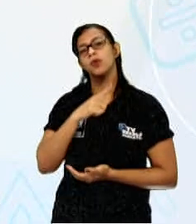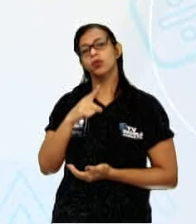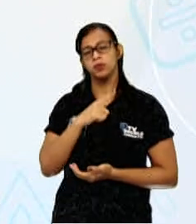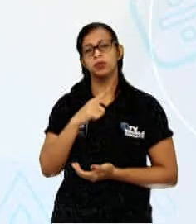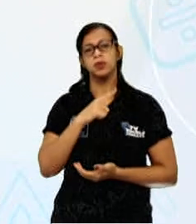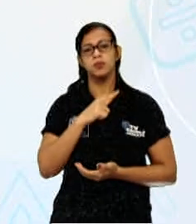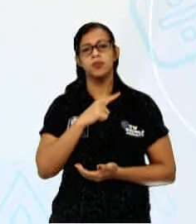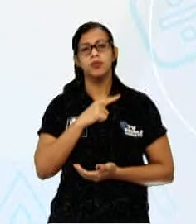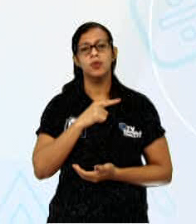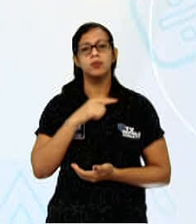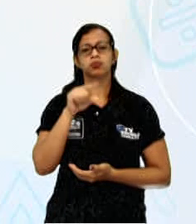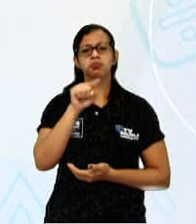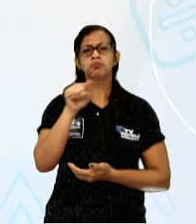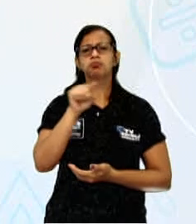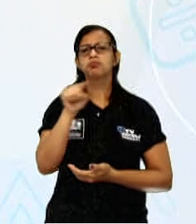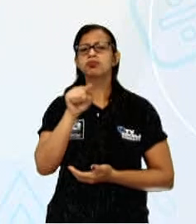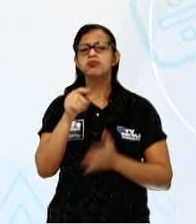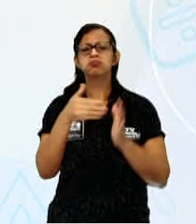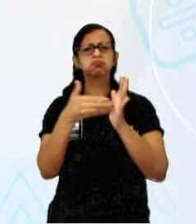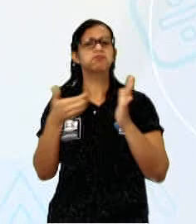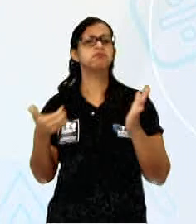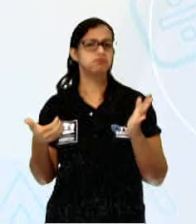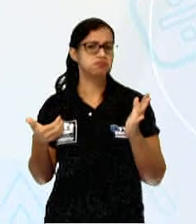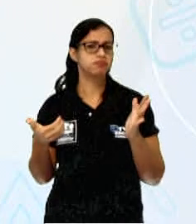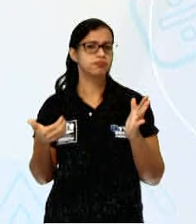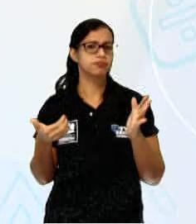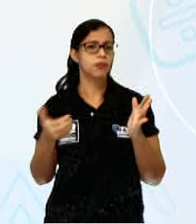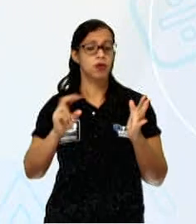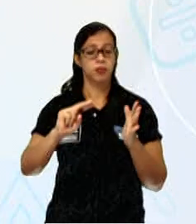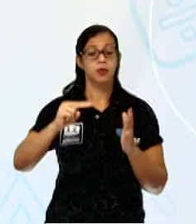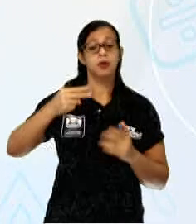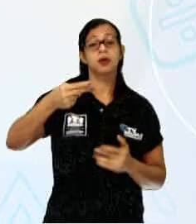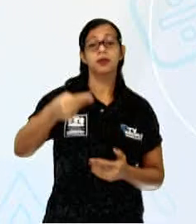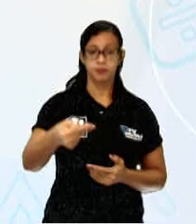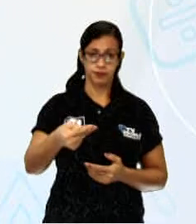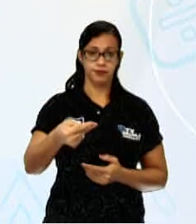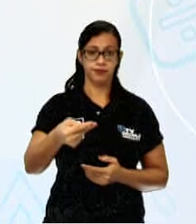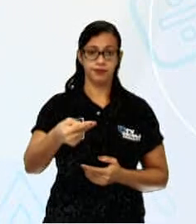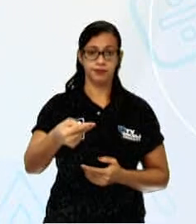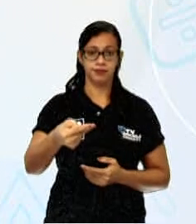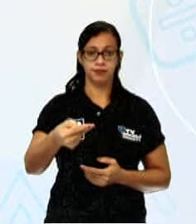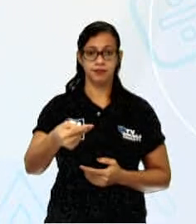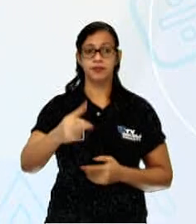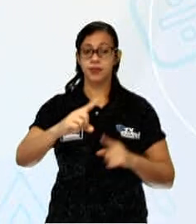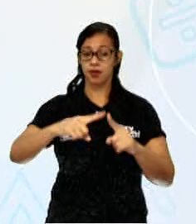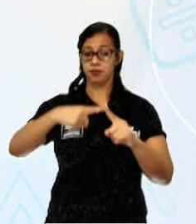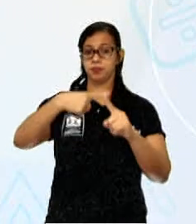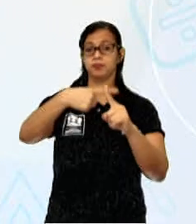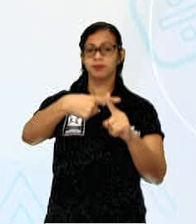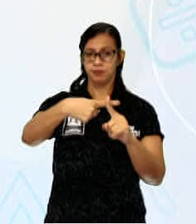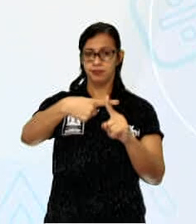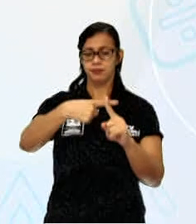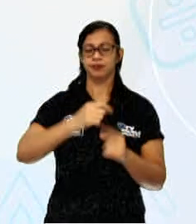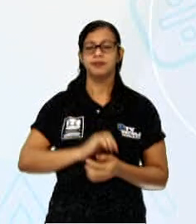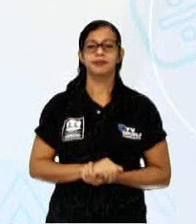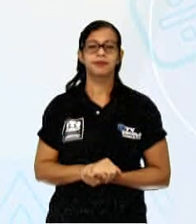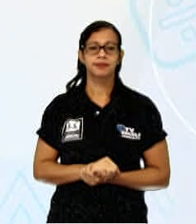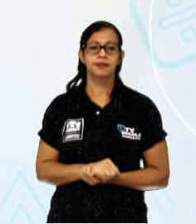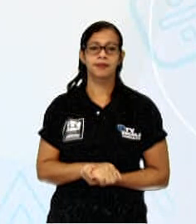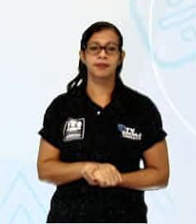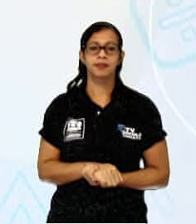operação de subtração vamos fazer a operação inversa da subtração que é uma adição